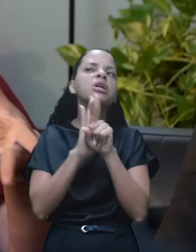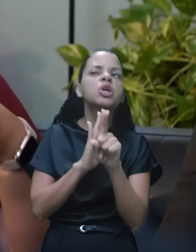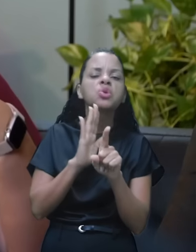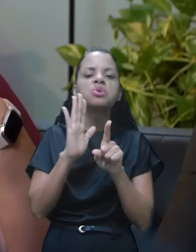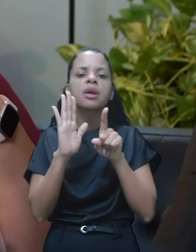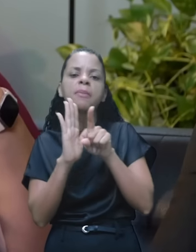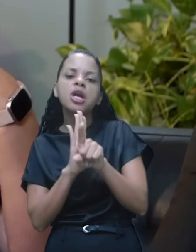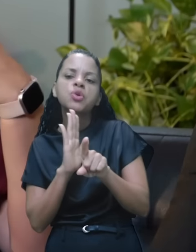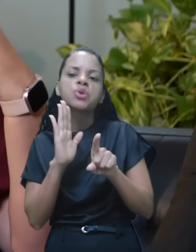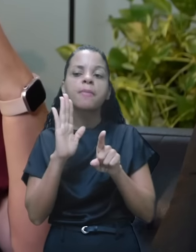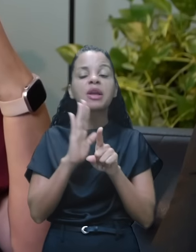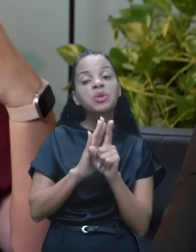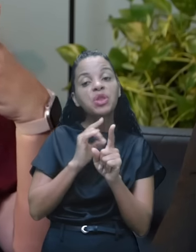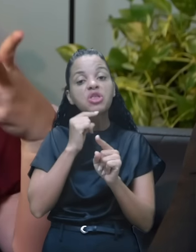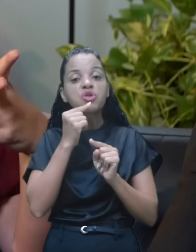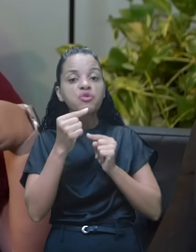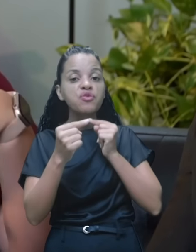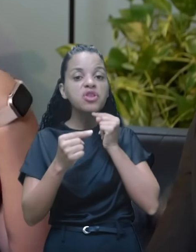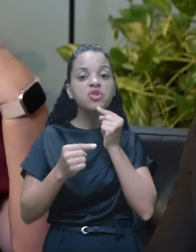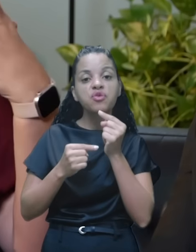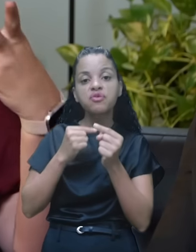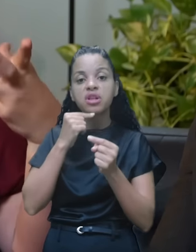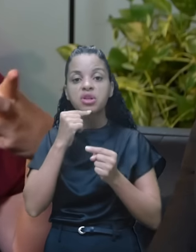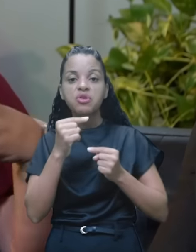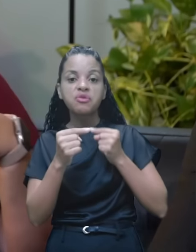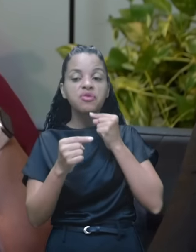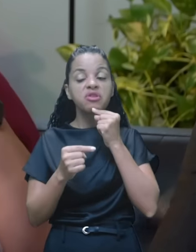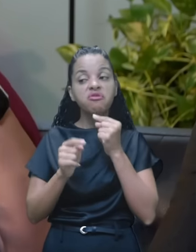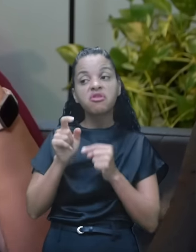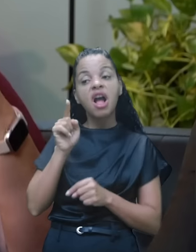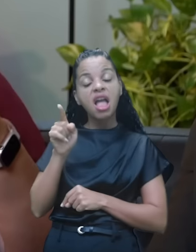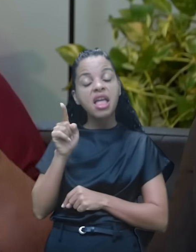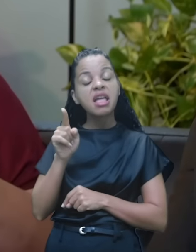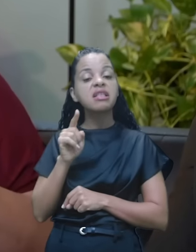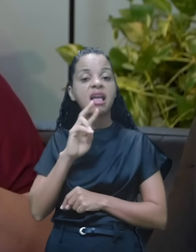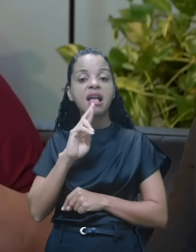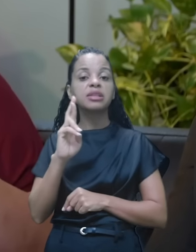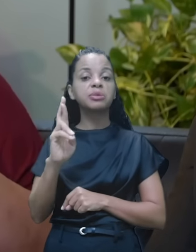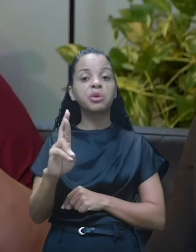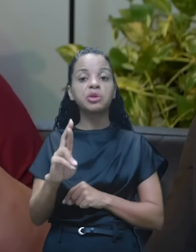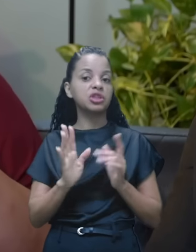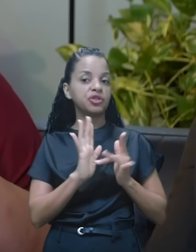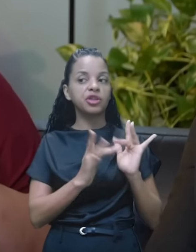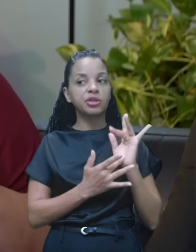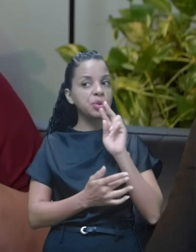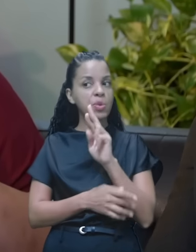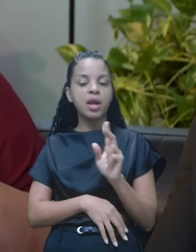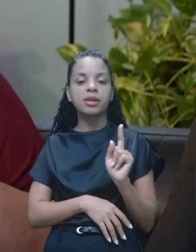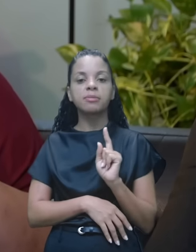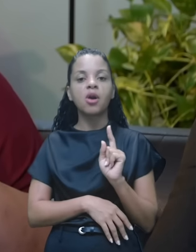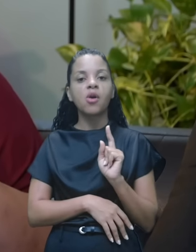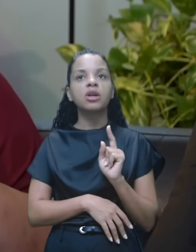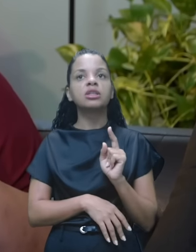pergunta o que é a verdade, ele mesmo responde, ele tenta convencer o povo, né,